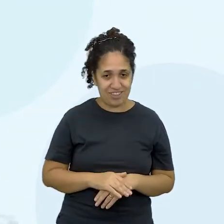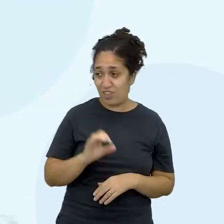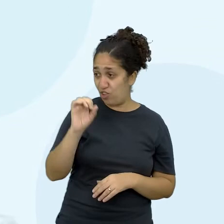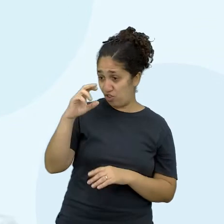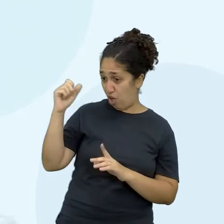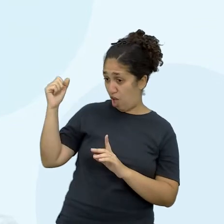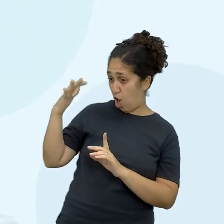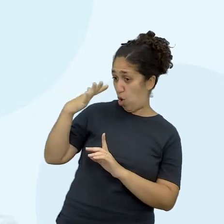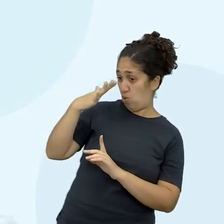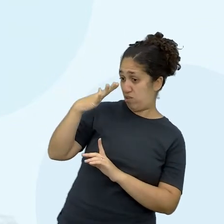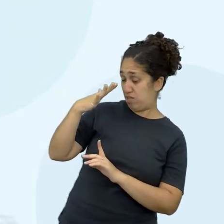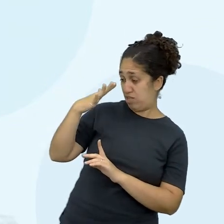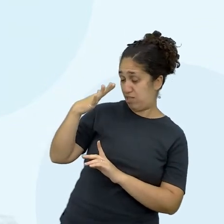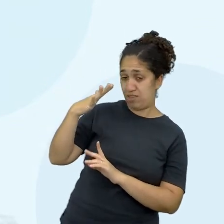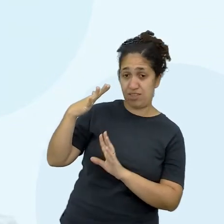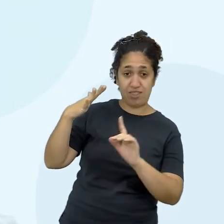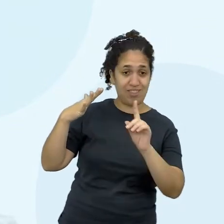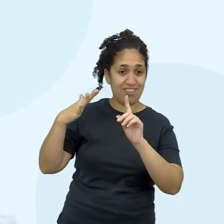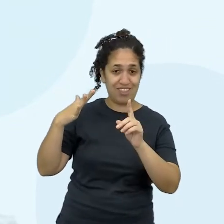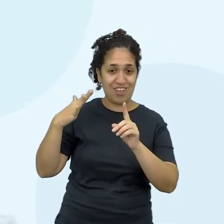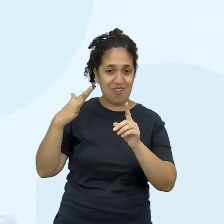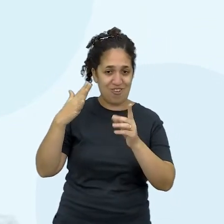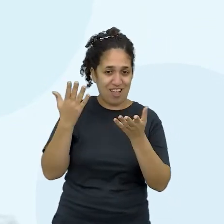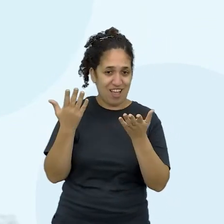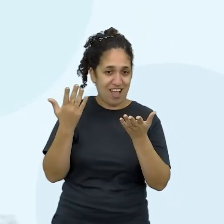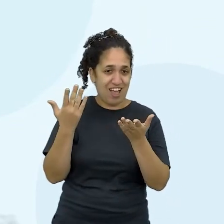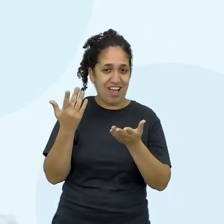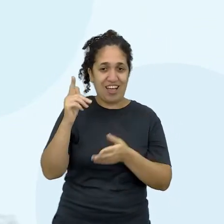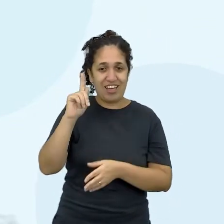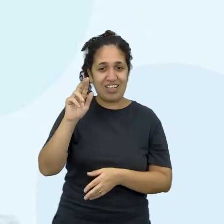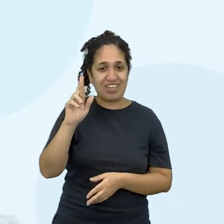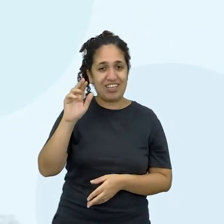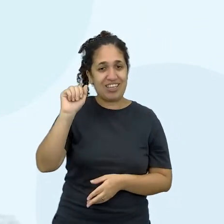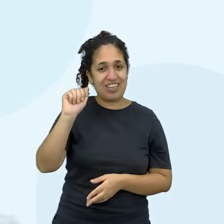que não muda. A gravidade,